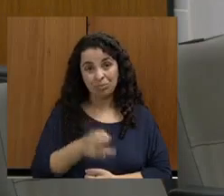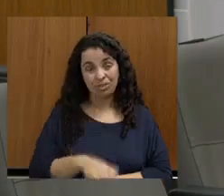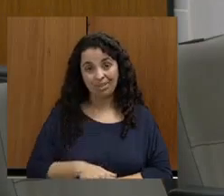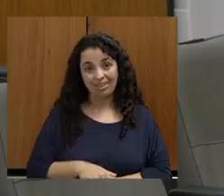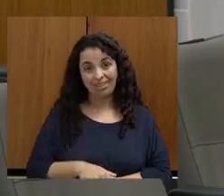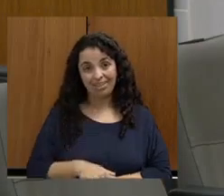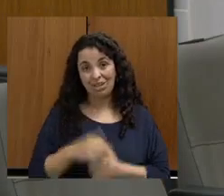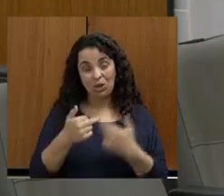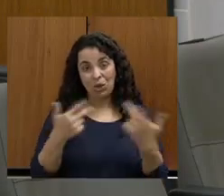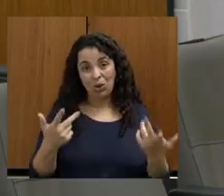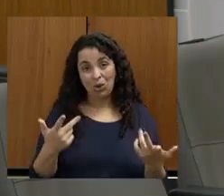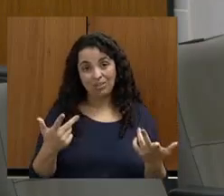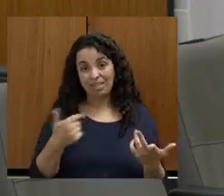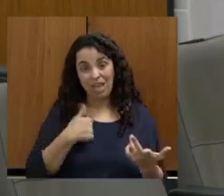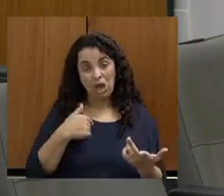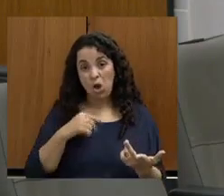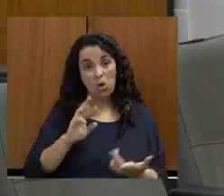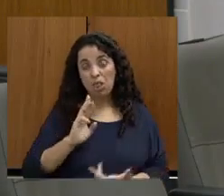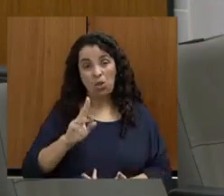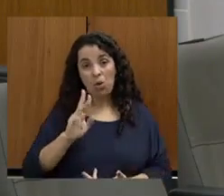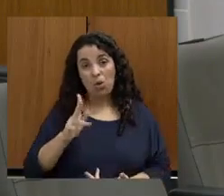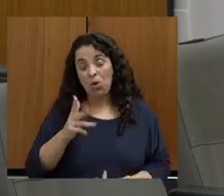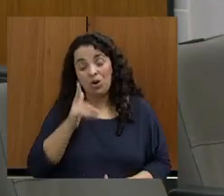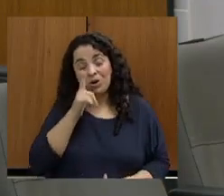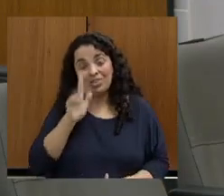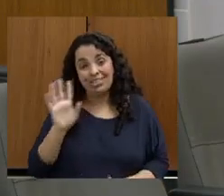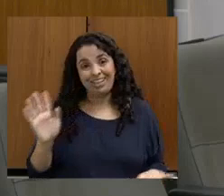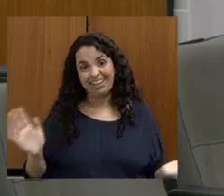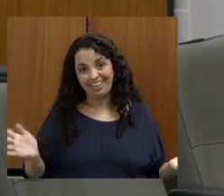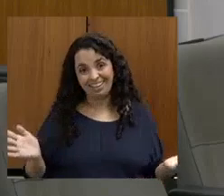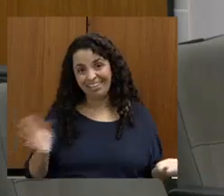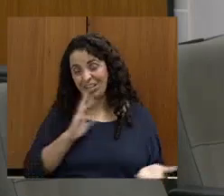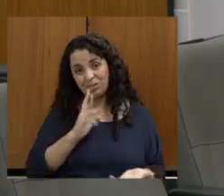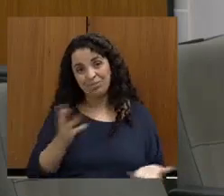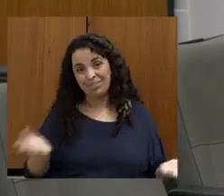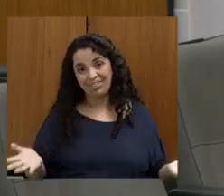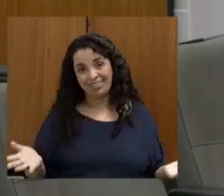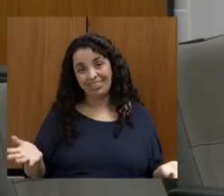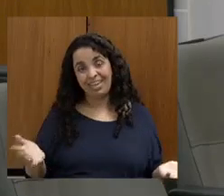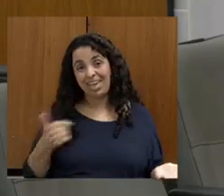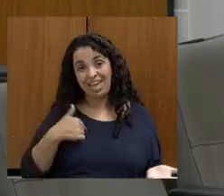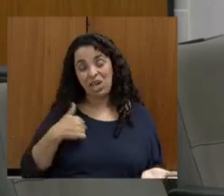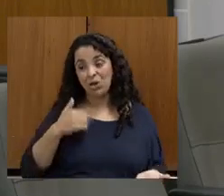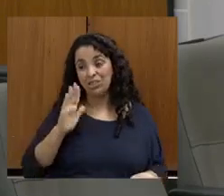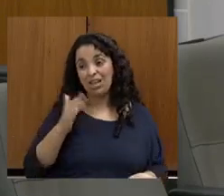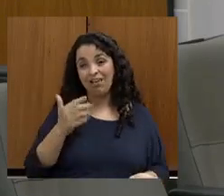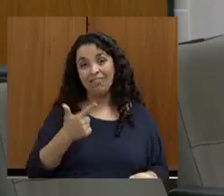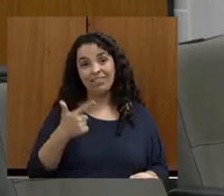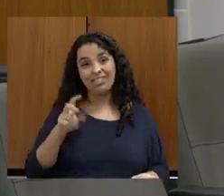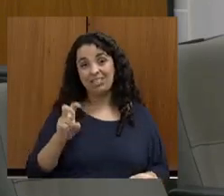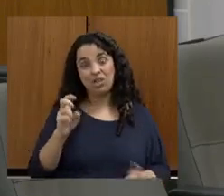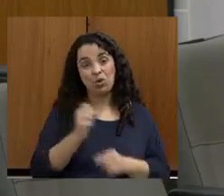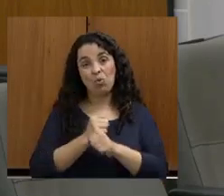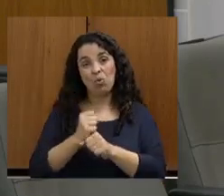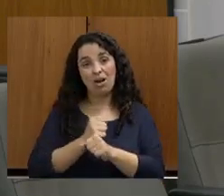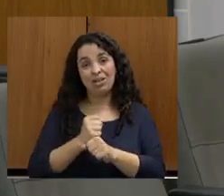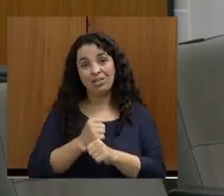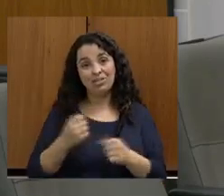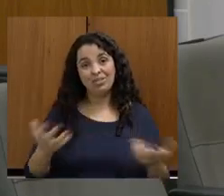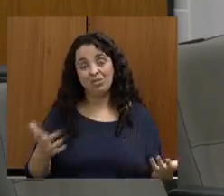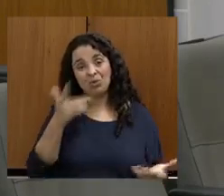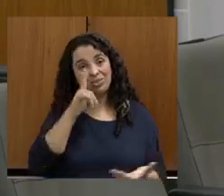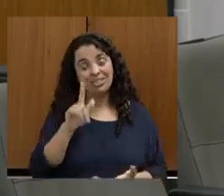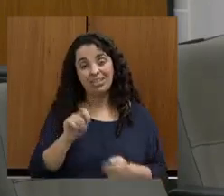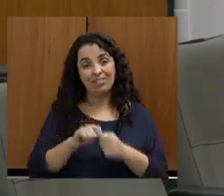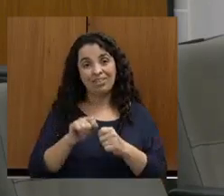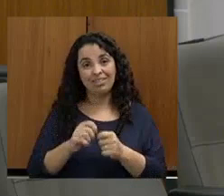sua colega de profissão, há 25 anos, eu não fui capaz de fazer. E, nesses, dois minutos, então, eu só vou lhe passar